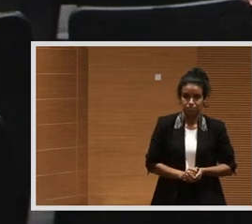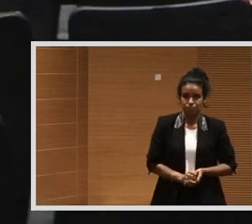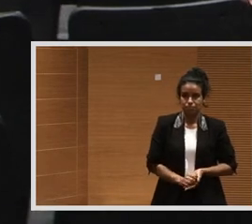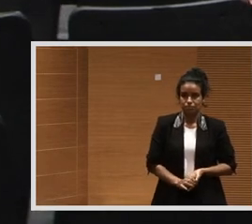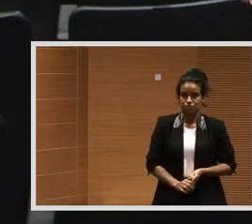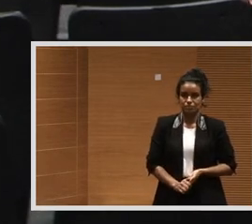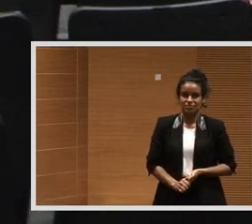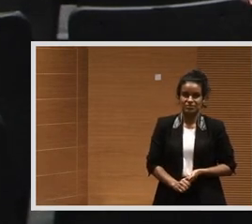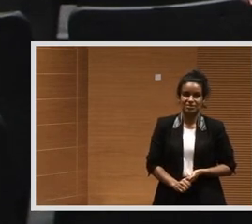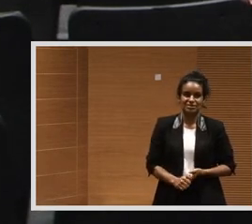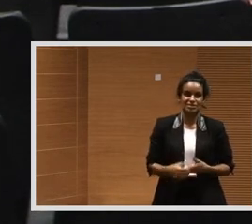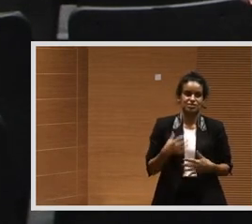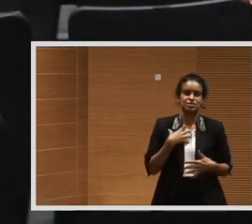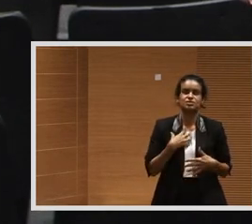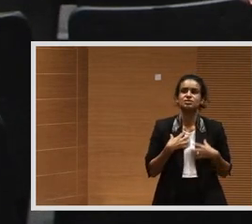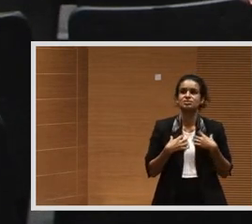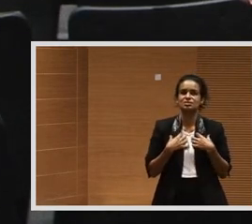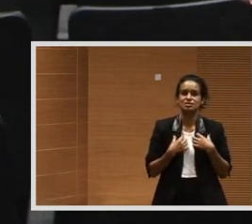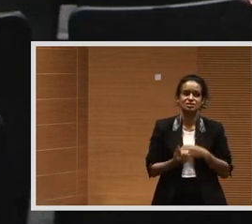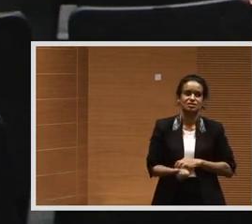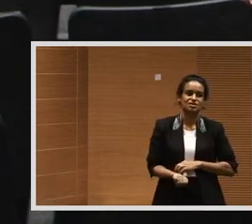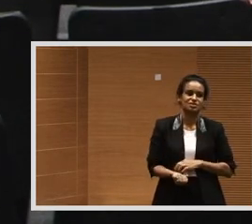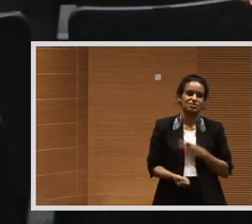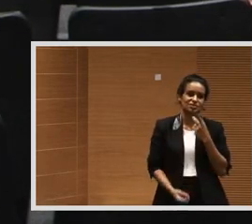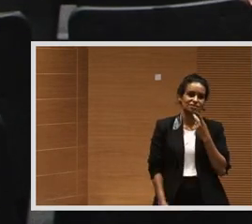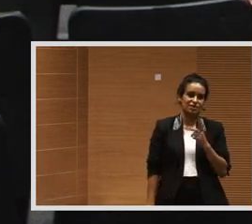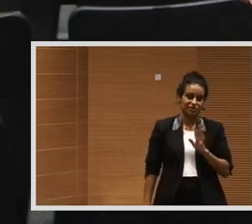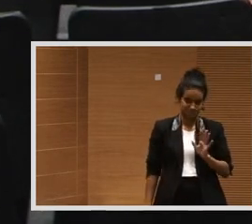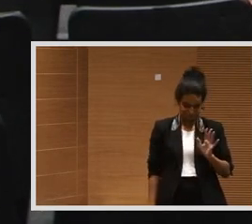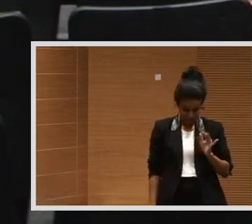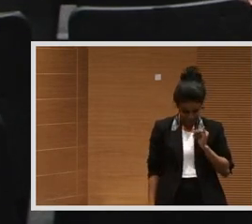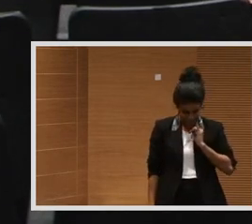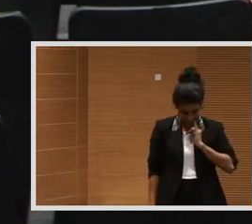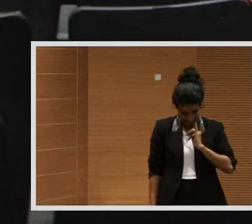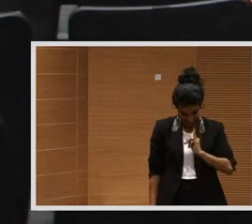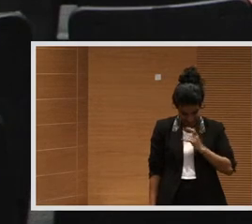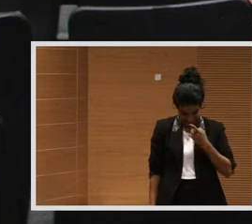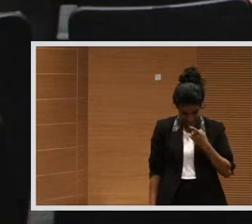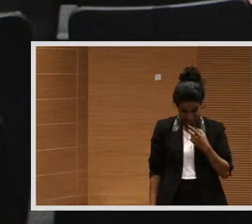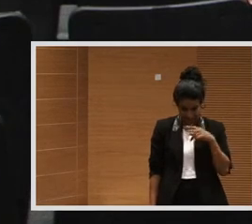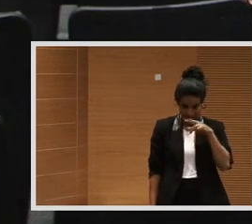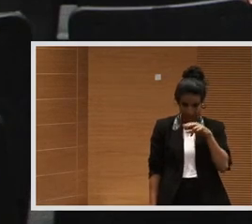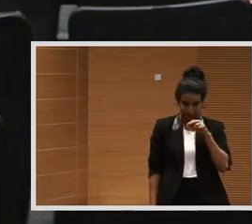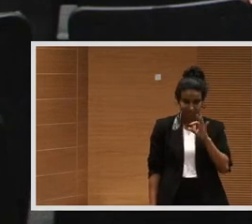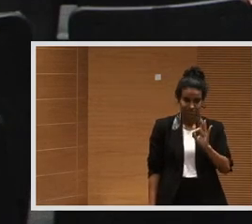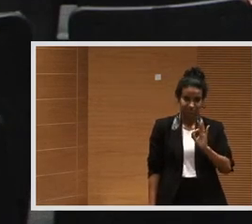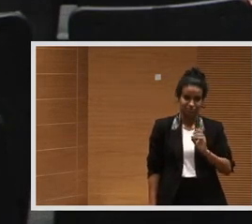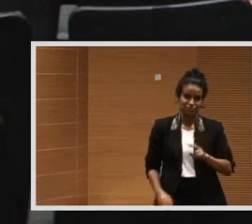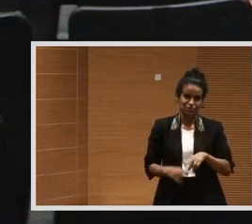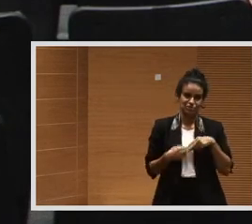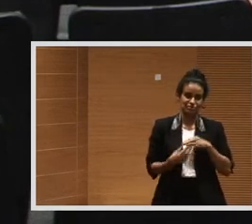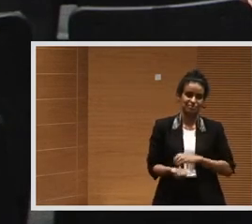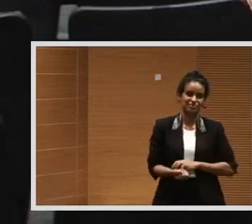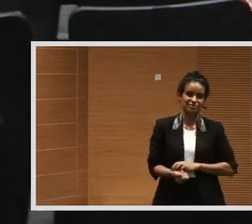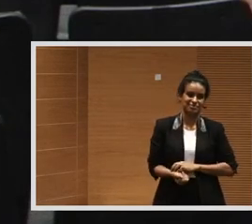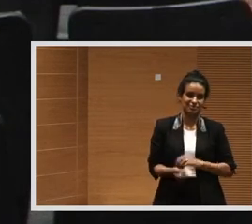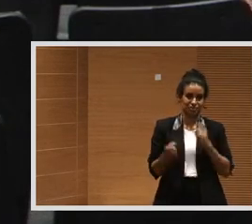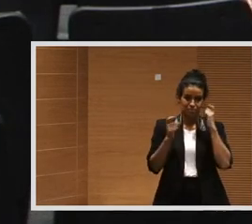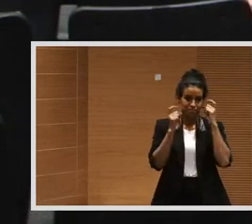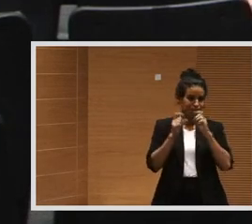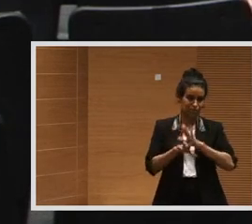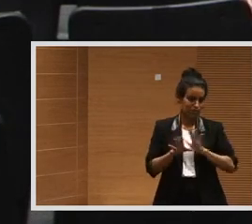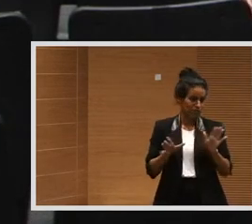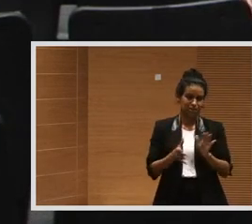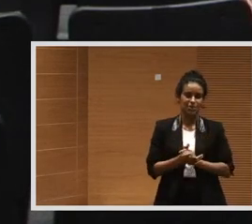eu fico tenso de falar aqui. Enfim, então, se eu me enrolar, é por isso. Mas... Não se preocupa, não, que não é